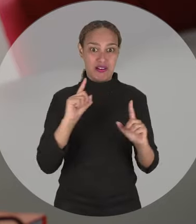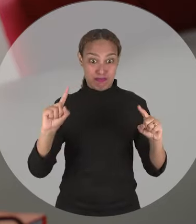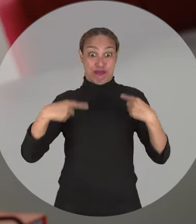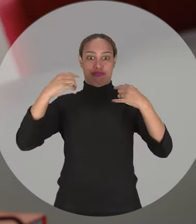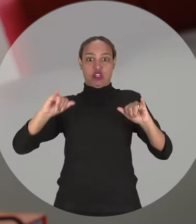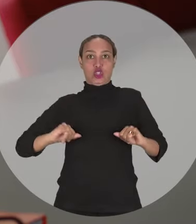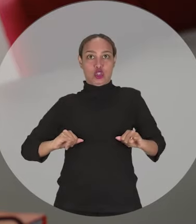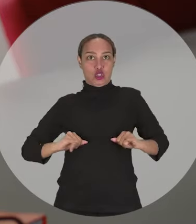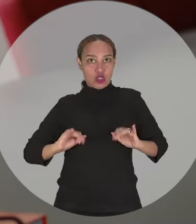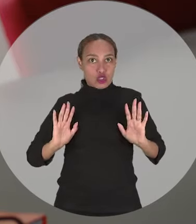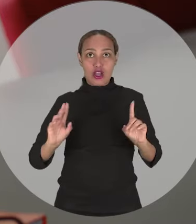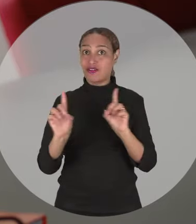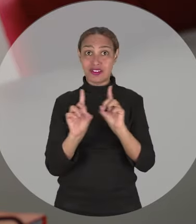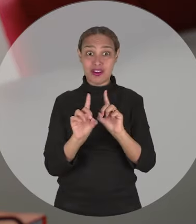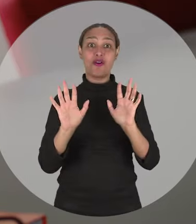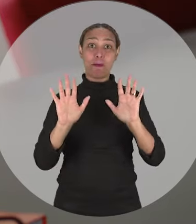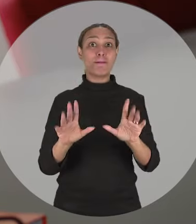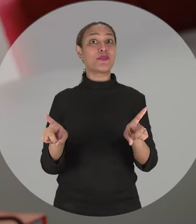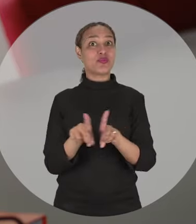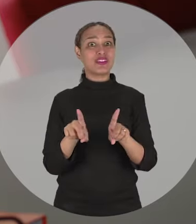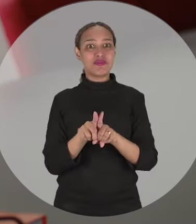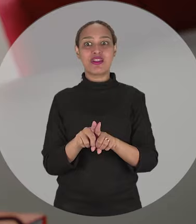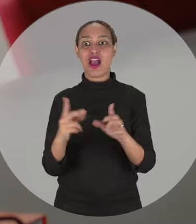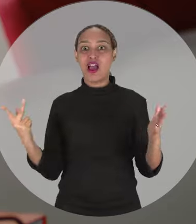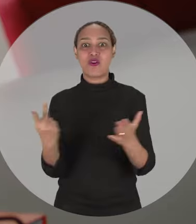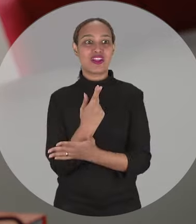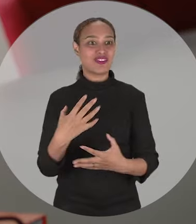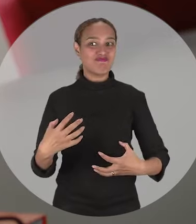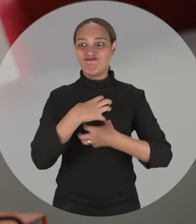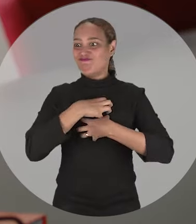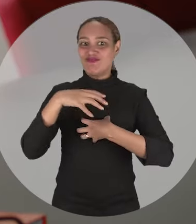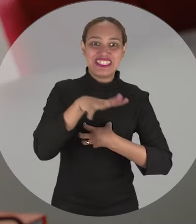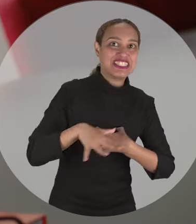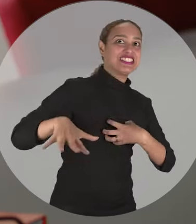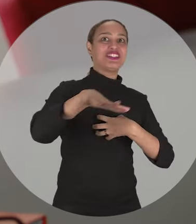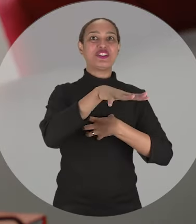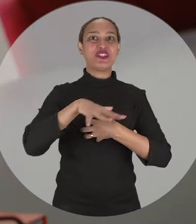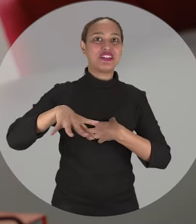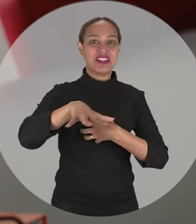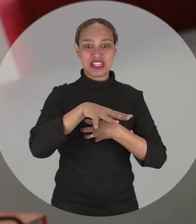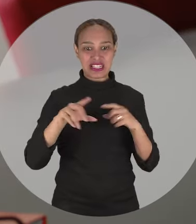ações preconceituosas, mas cria-se um clima, né, de